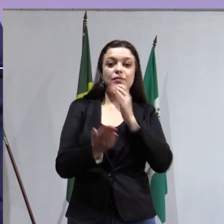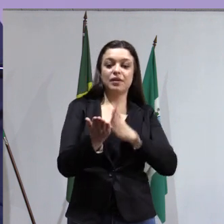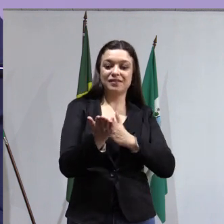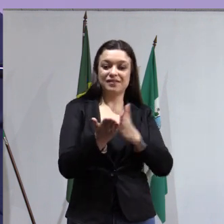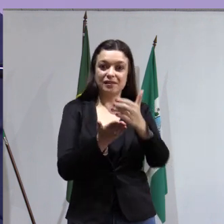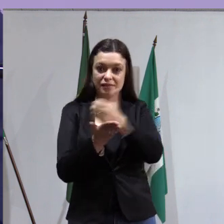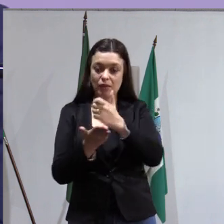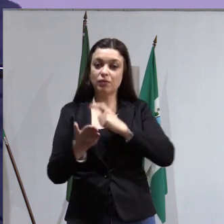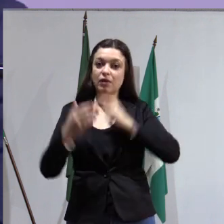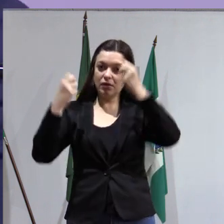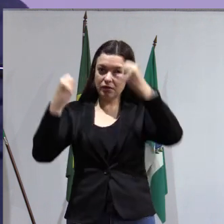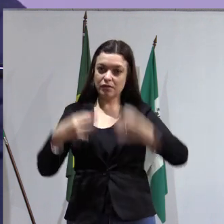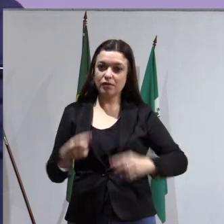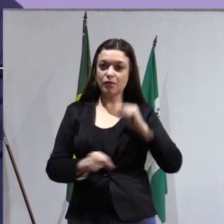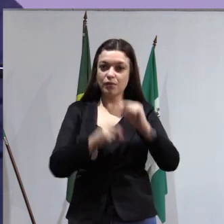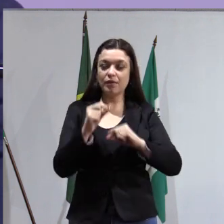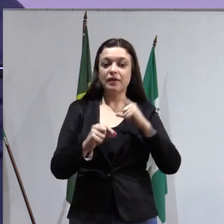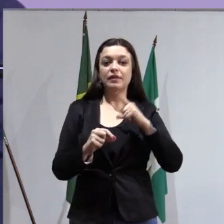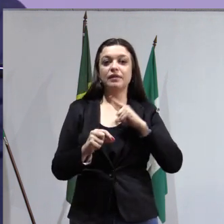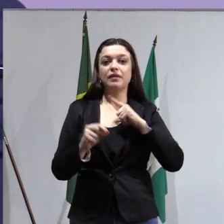na modificação da Lei Rouanet.